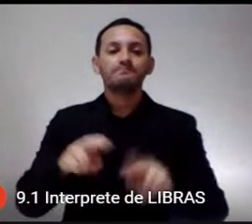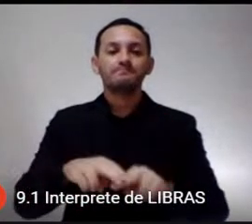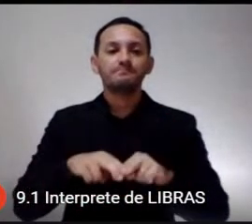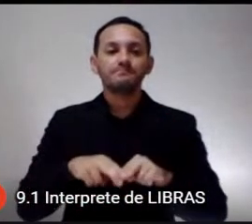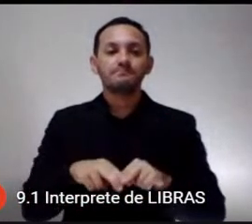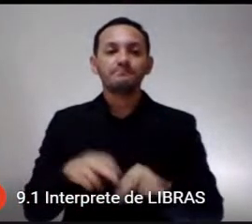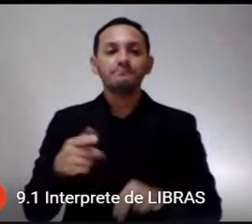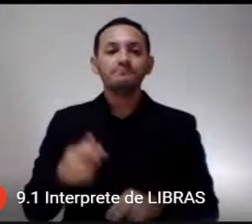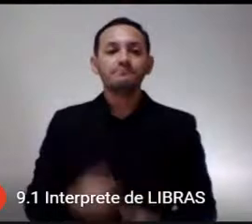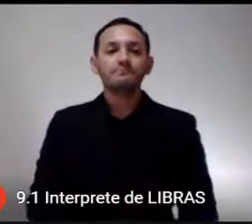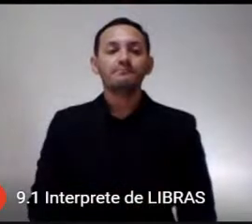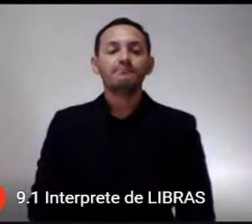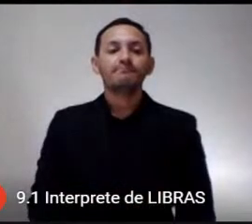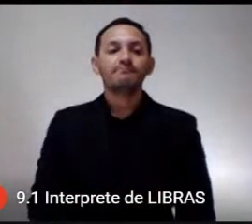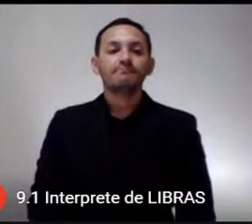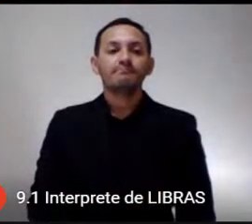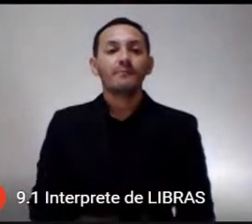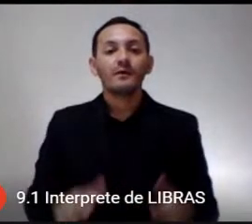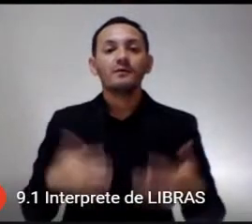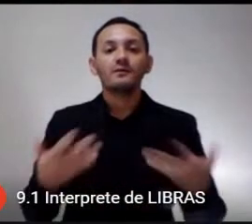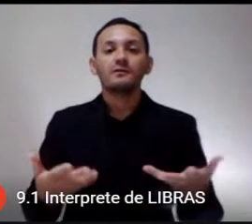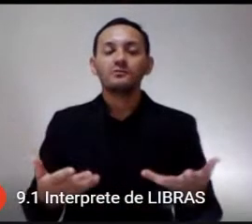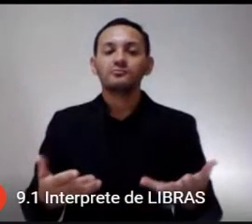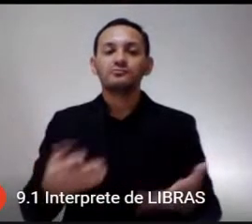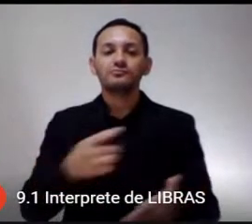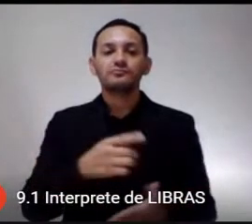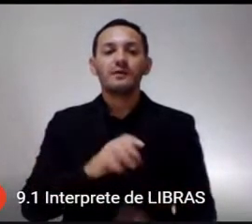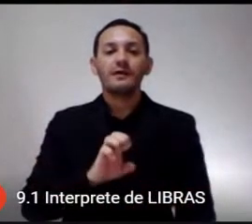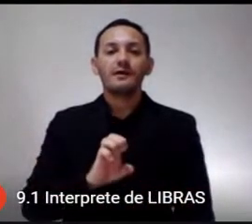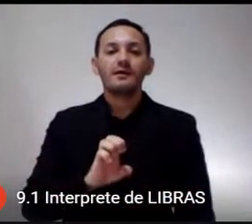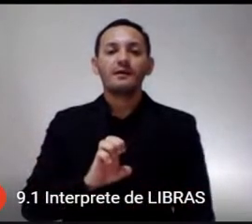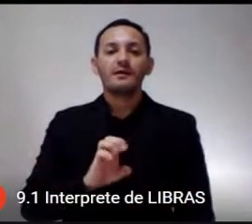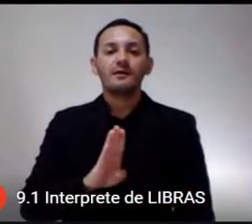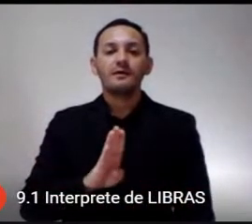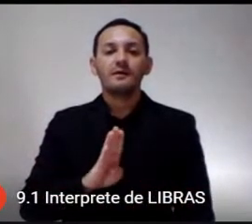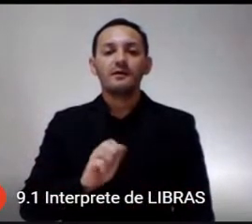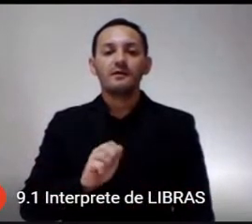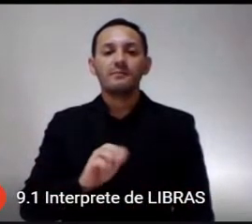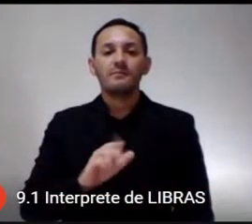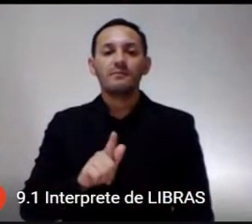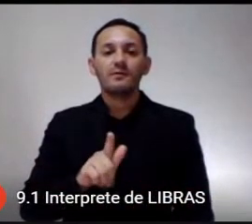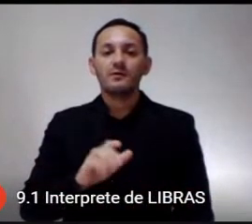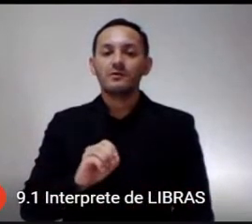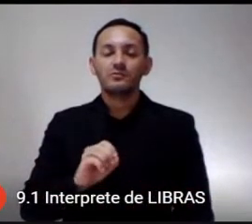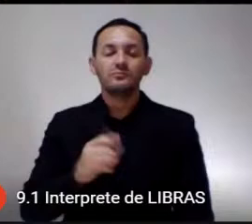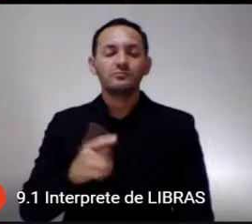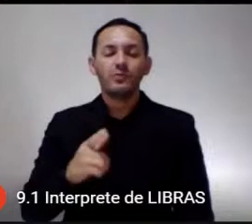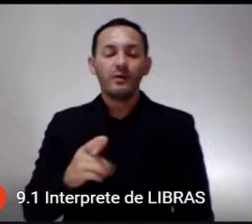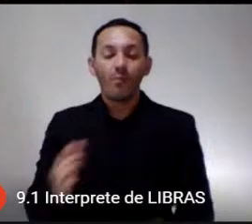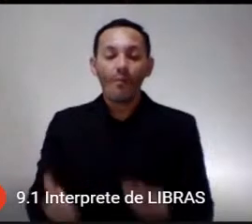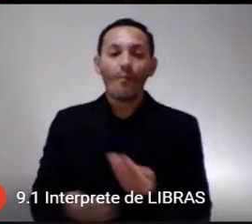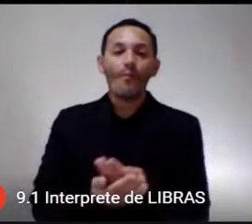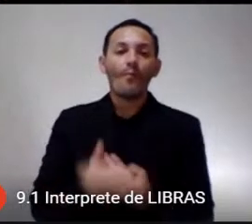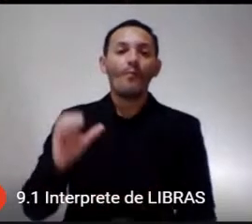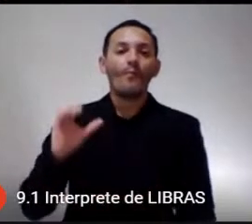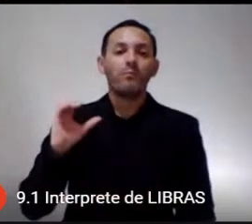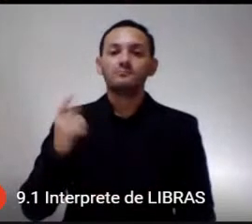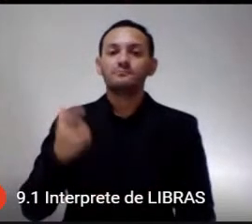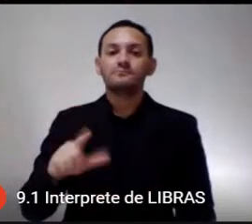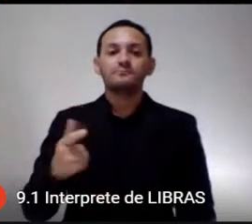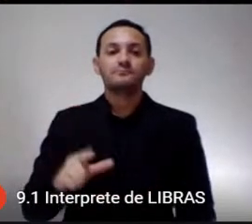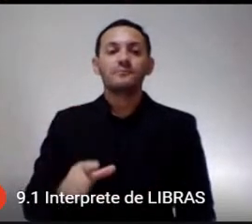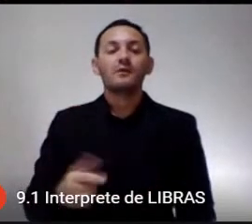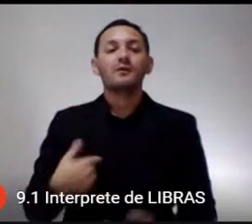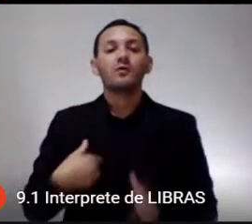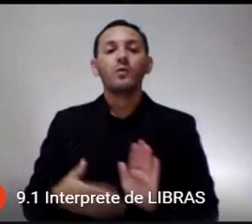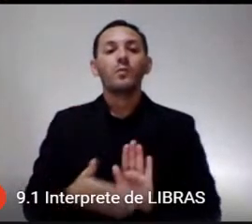o caso de embargo de declaração, não é um caso de contradição nem omissão. Então, nesse sentido, senhor presidente, eu estou